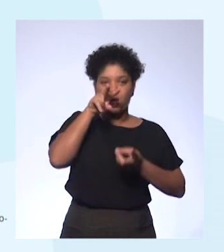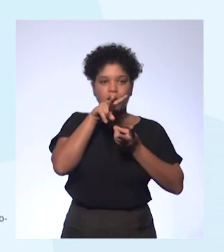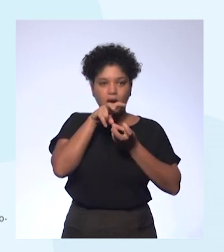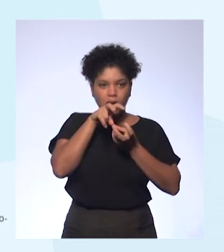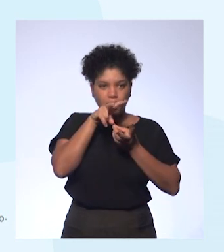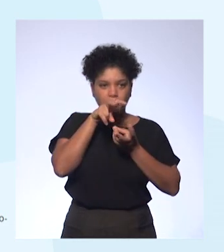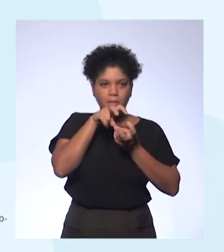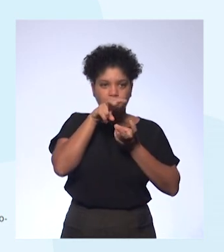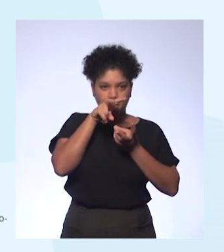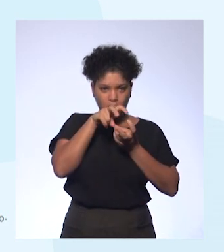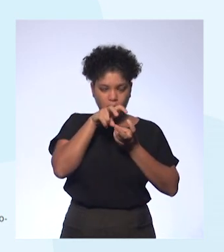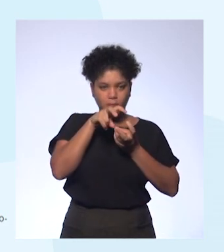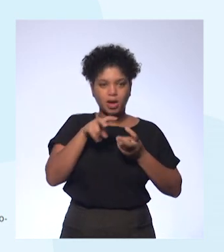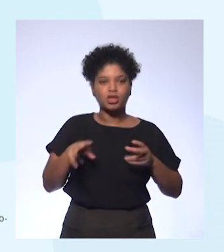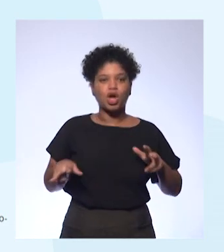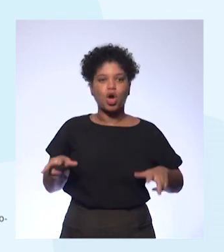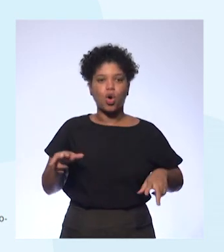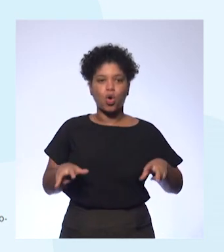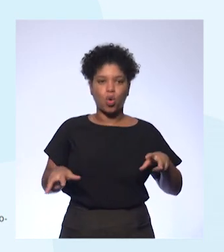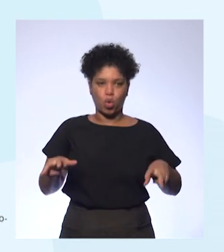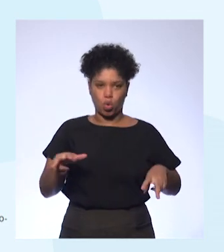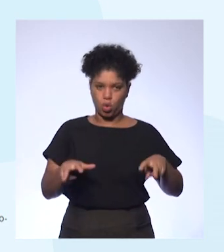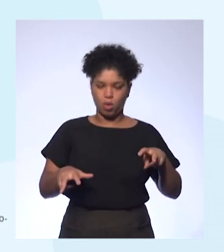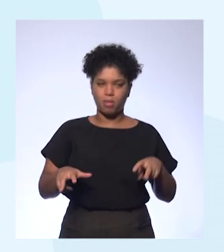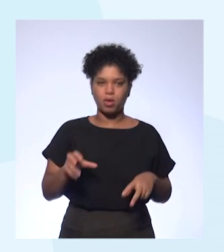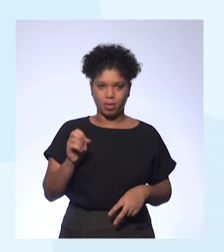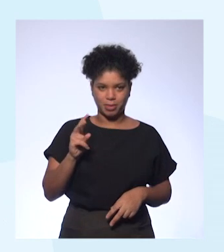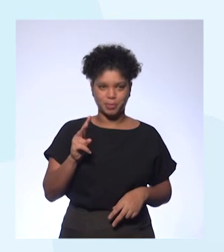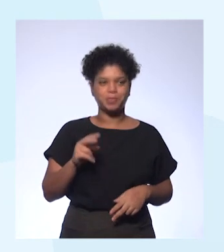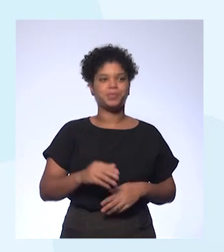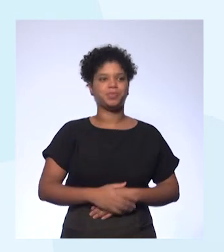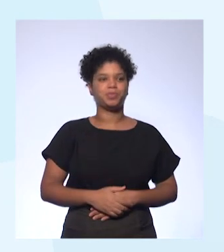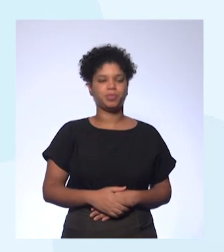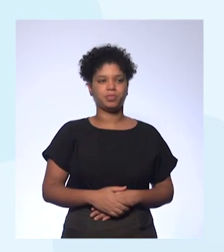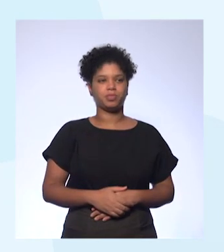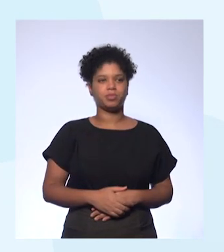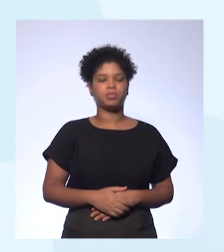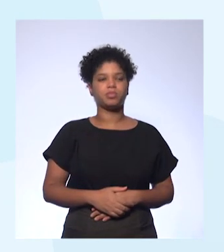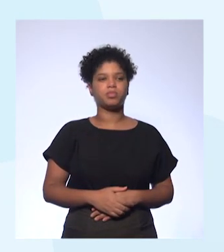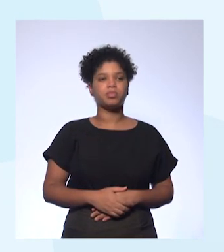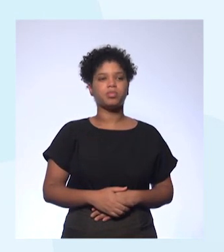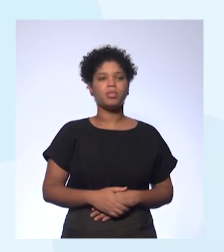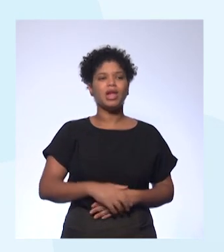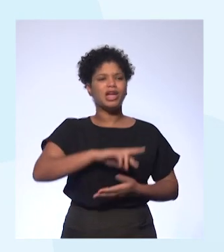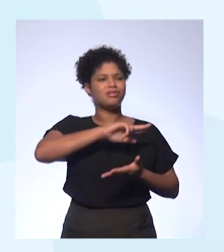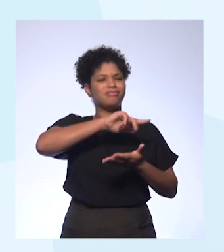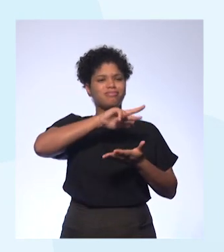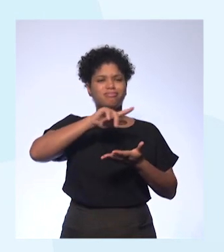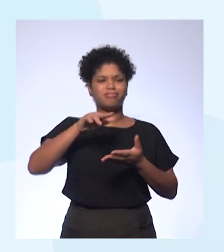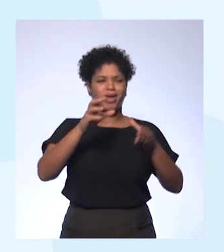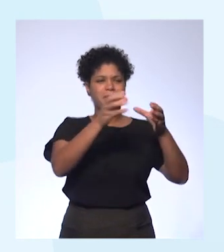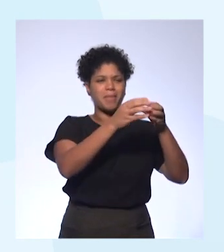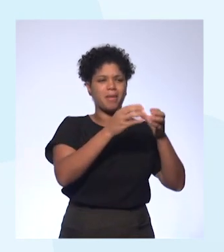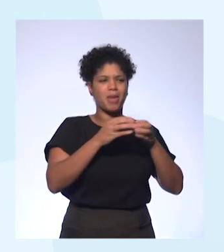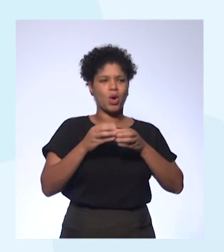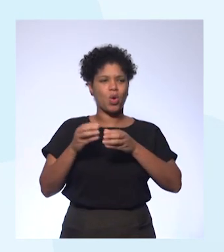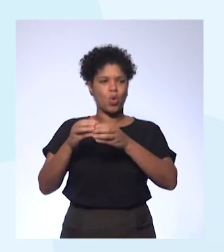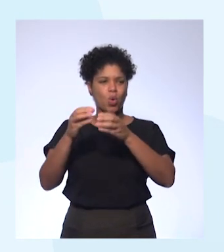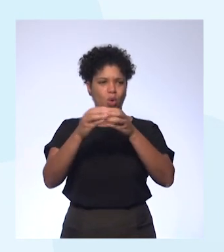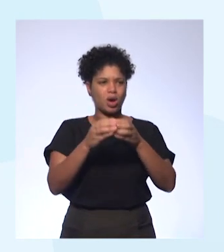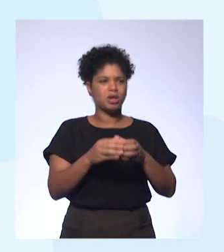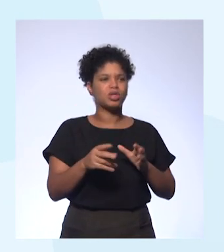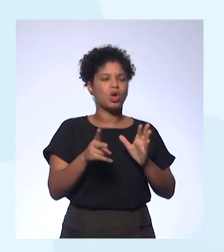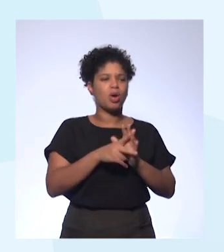partes aí articuladas, ok? E aí, a gente tem vários grupos, ó. Então, grupo